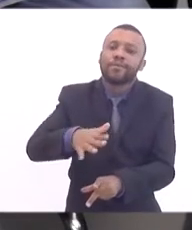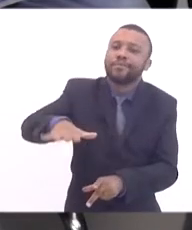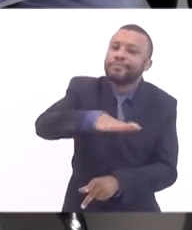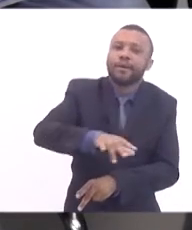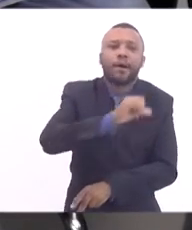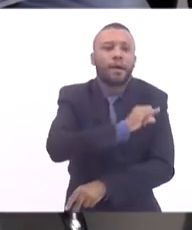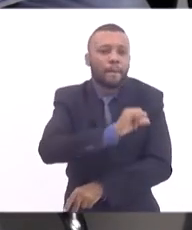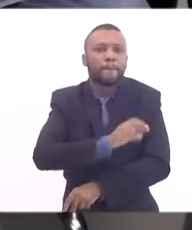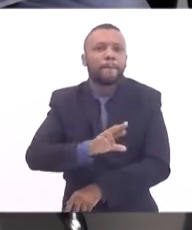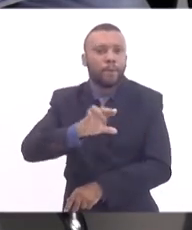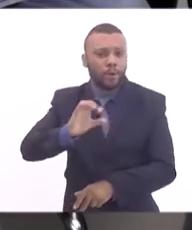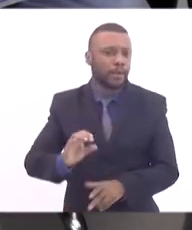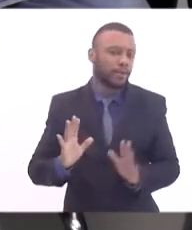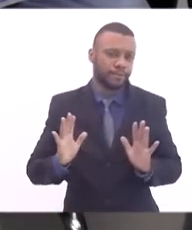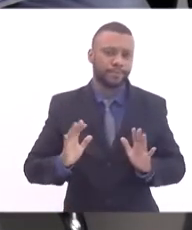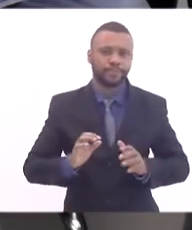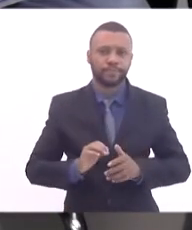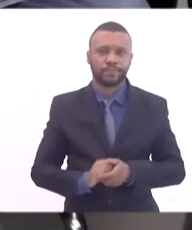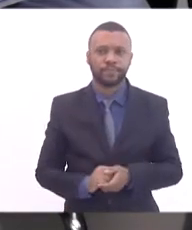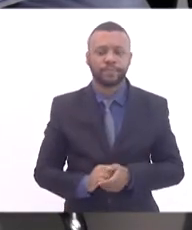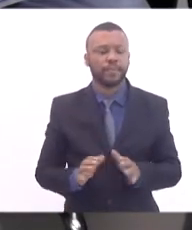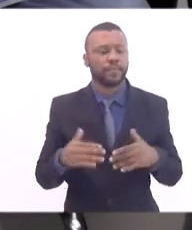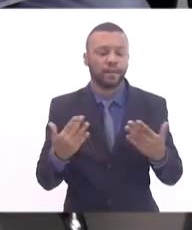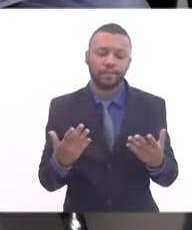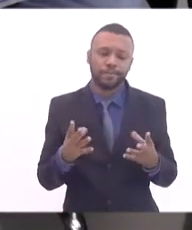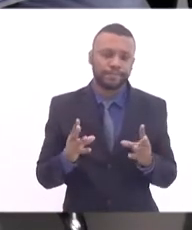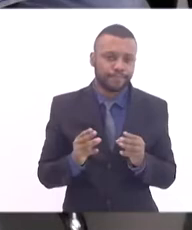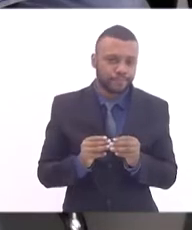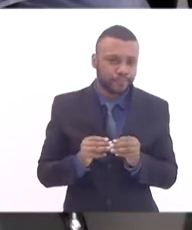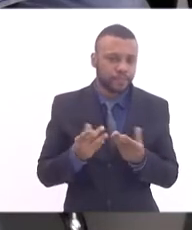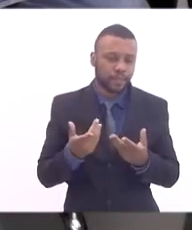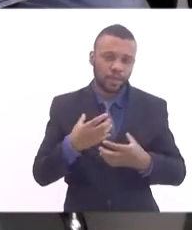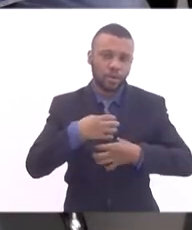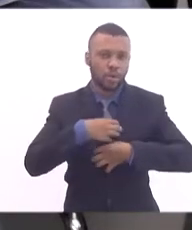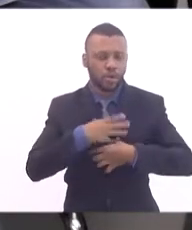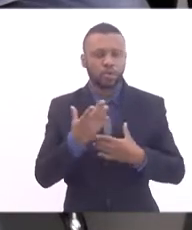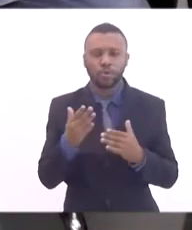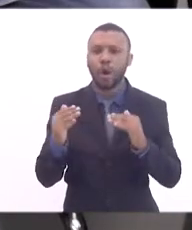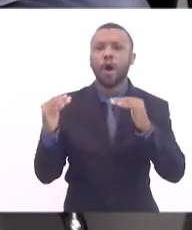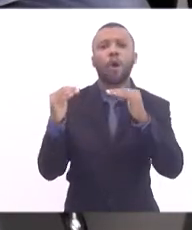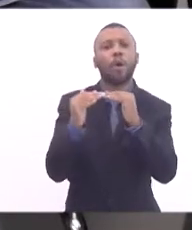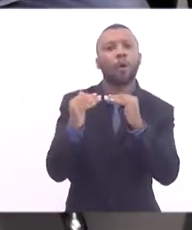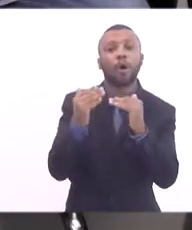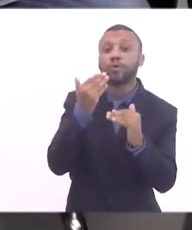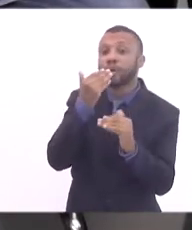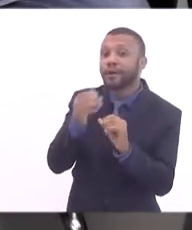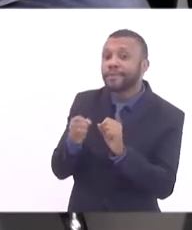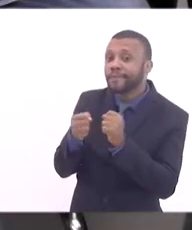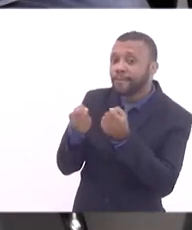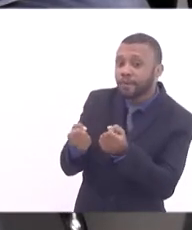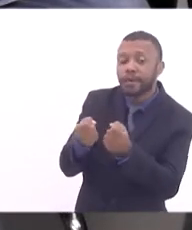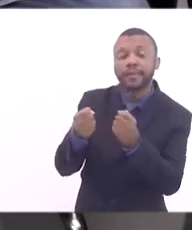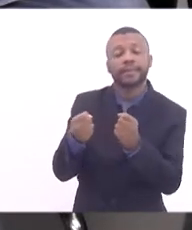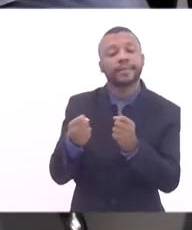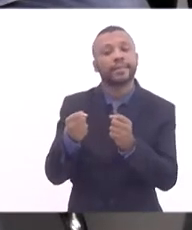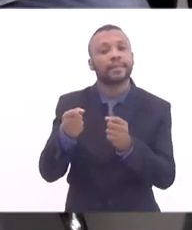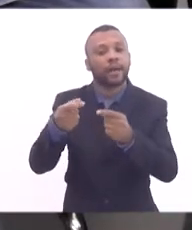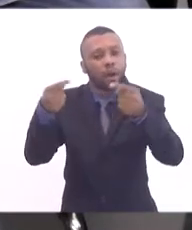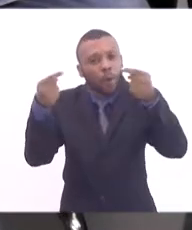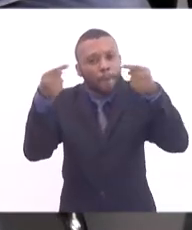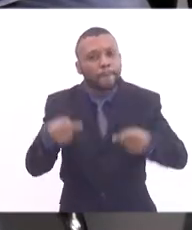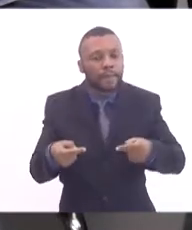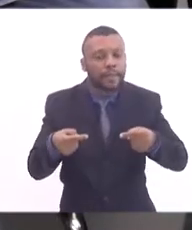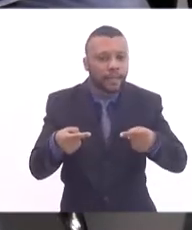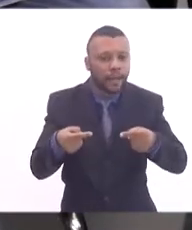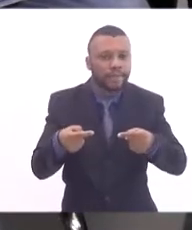é eu eu sou absolutamente a favor da defesa da competividade também no preço